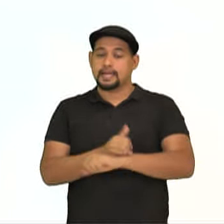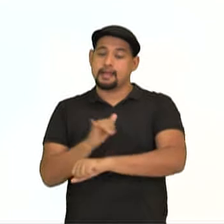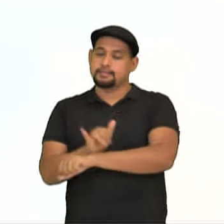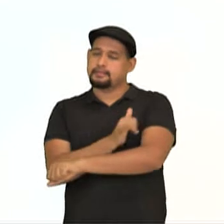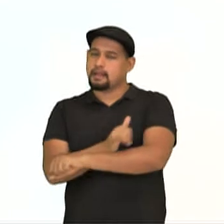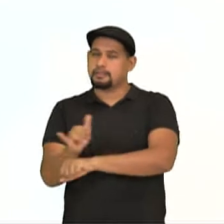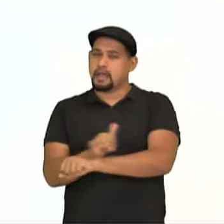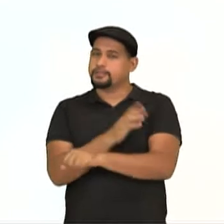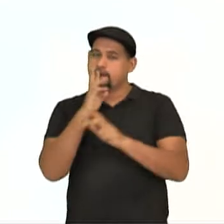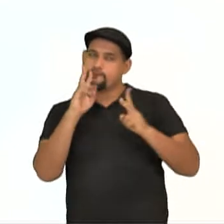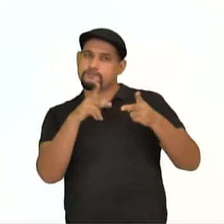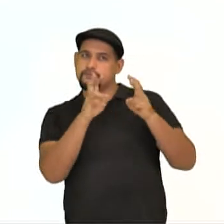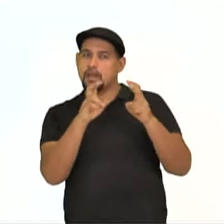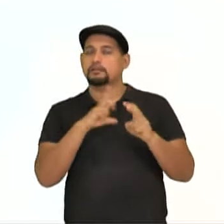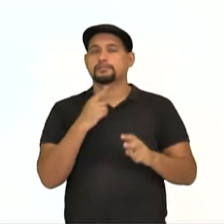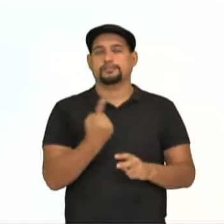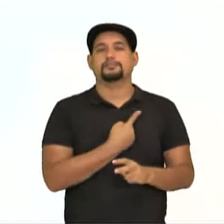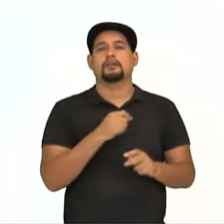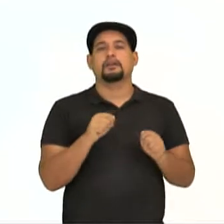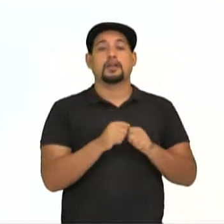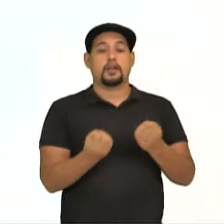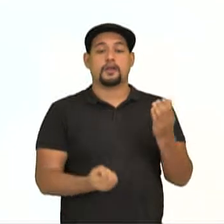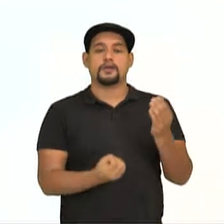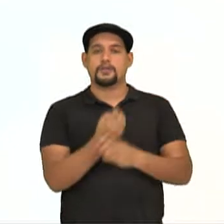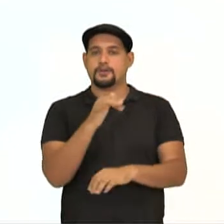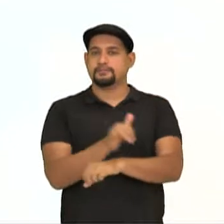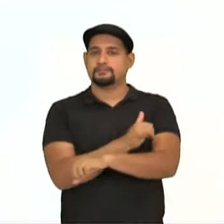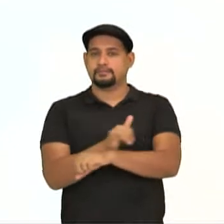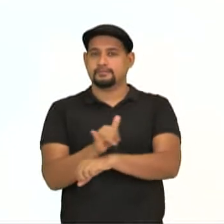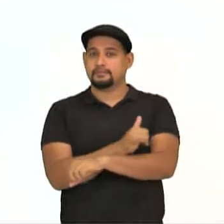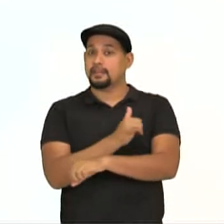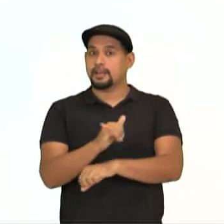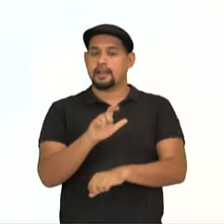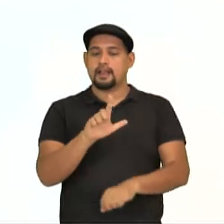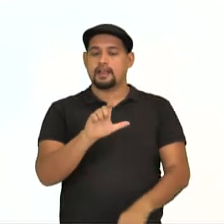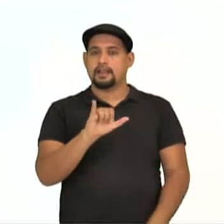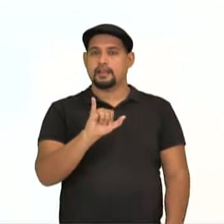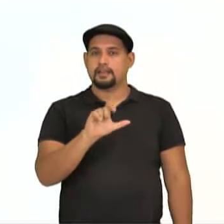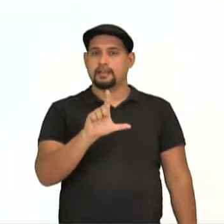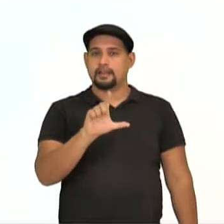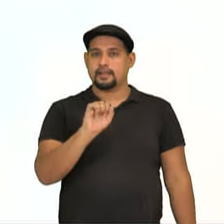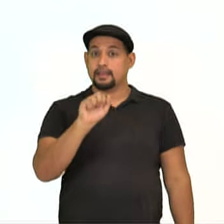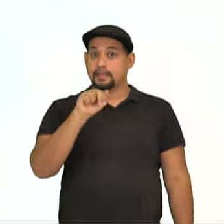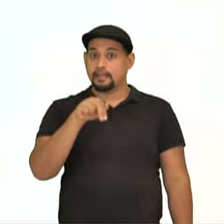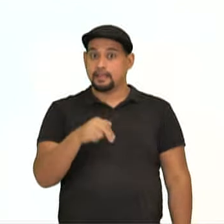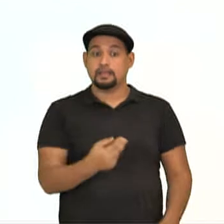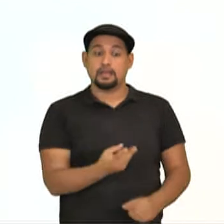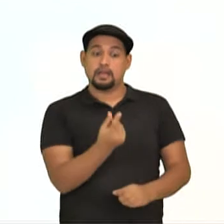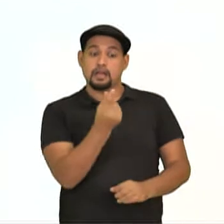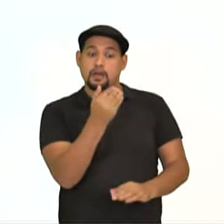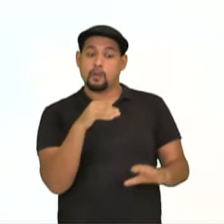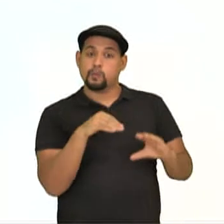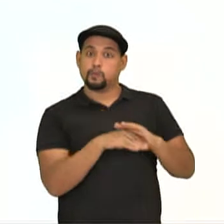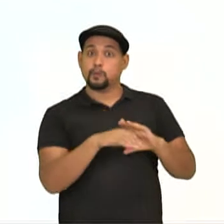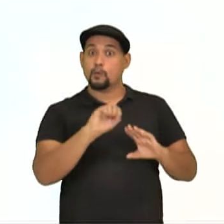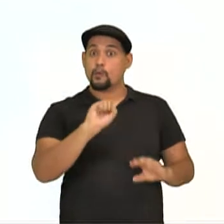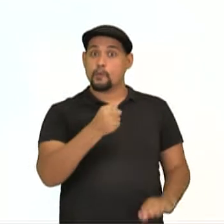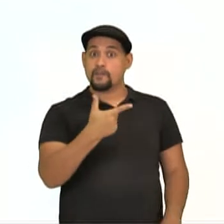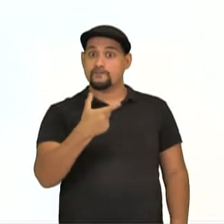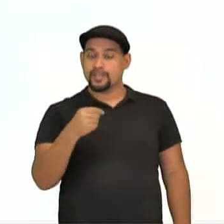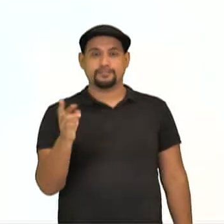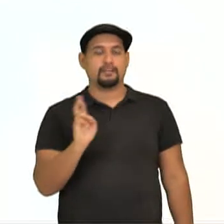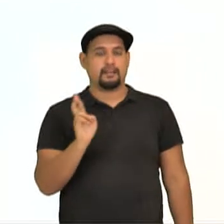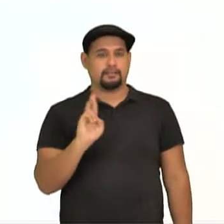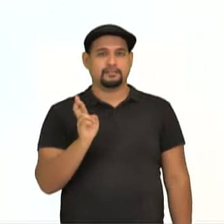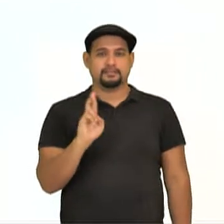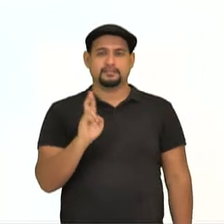vamos ver que nós queremos aqui, como estratégia da família da Lilian, economizar R$ 820. Ao